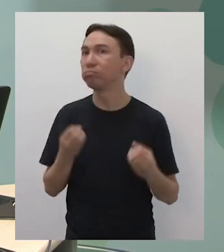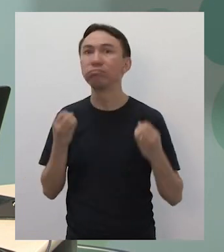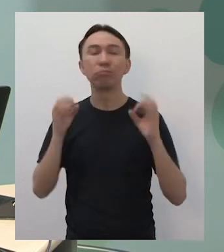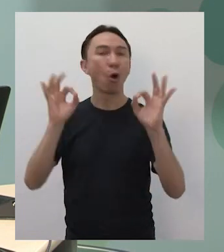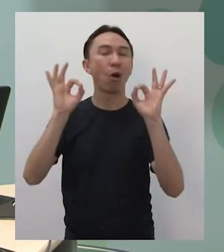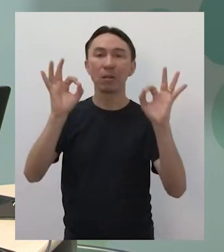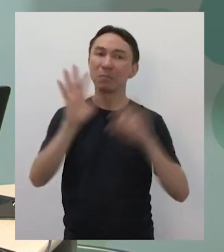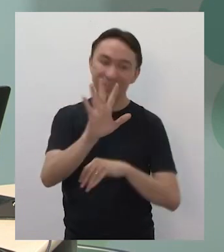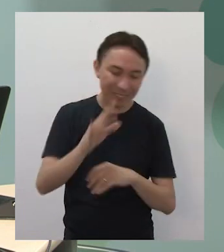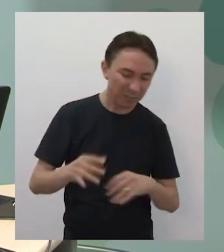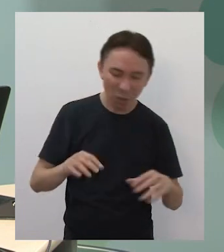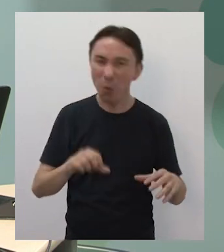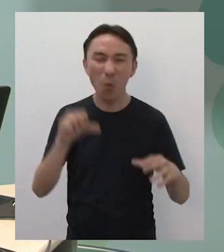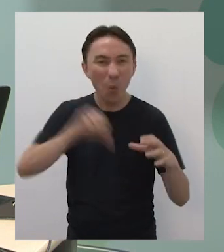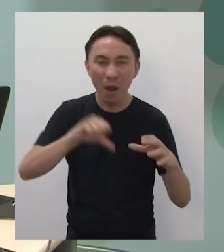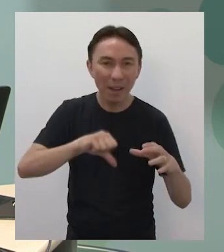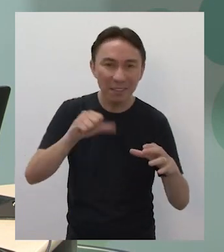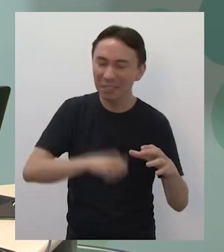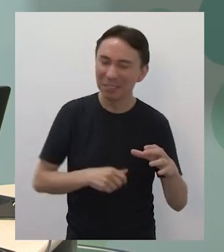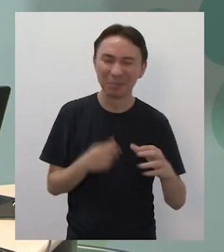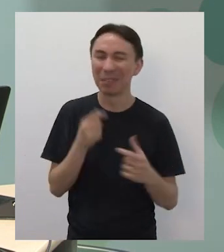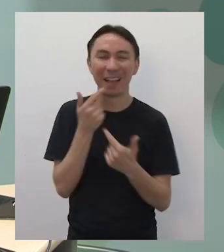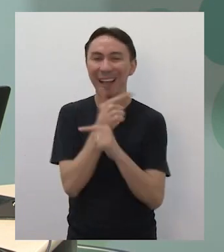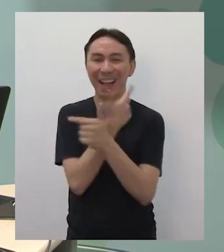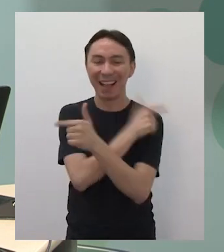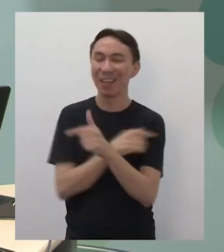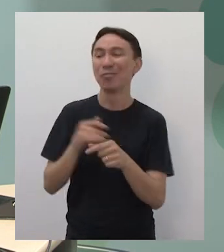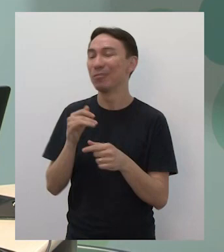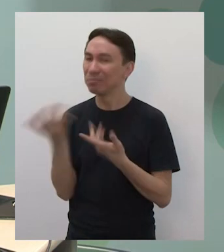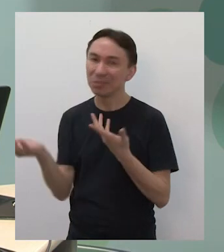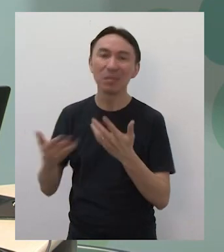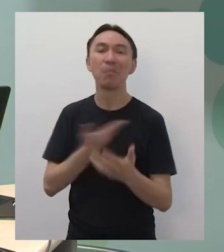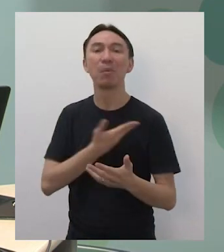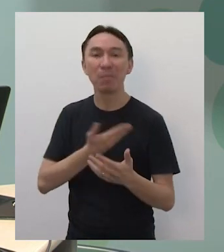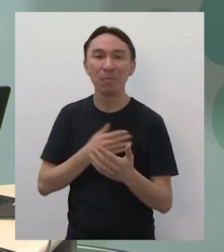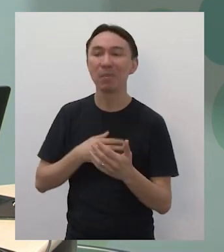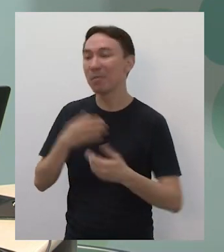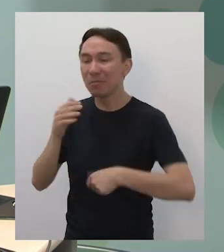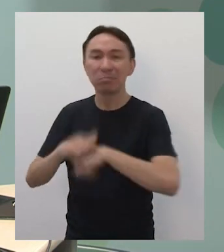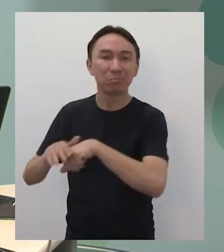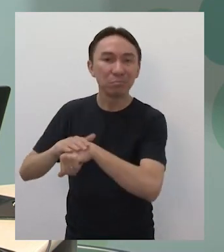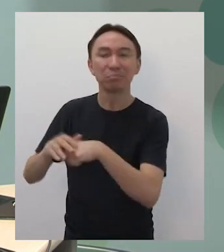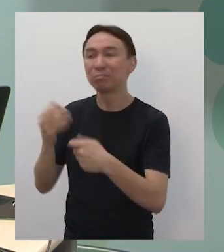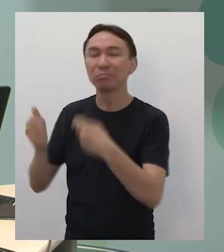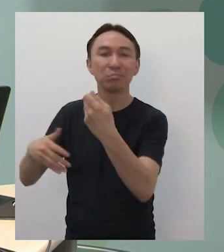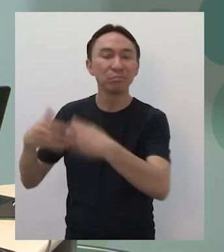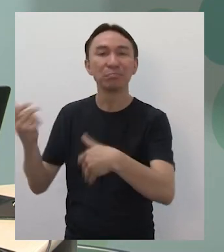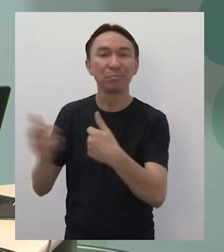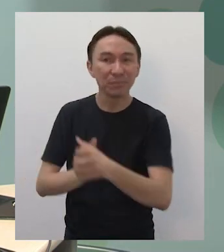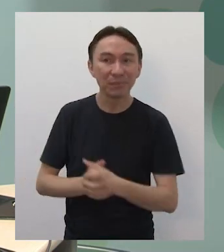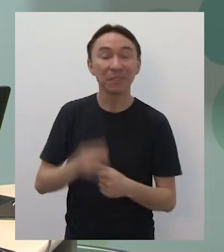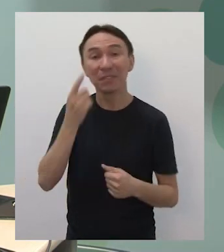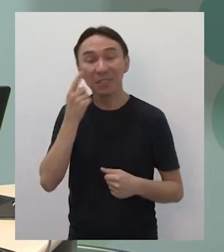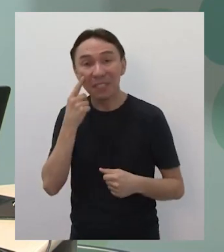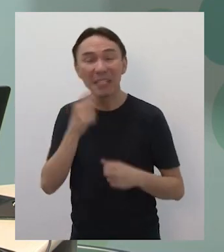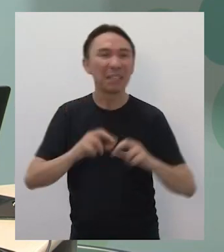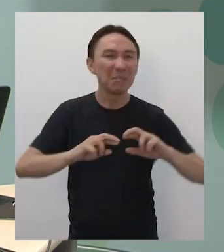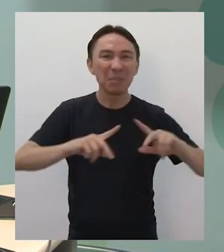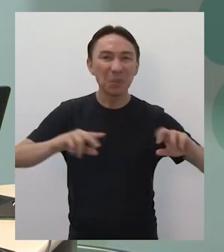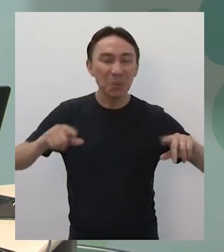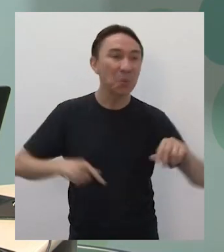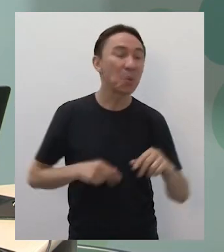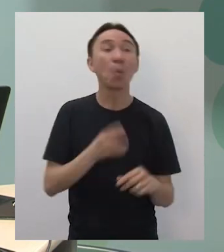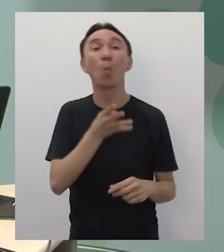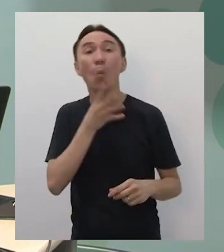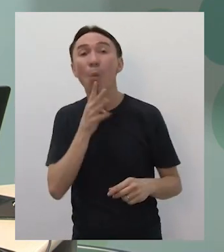aos amigos. Apreciar um belo pôr do sol e olhar com curiosidade para aquilo que nos é desconhecido. Ter paixão